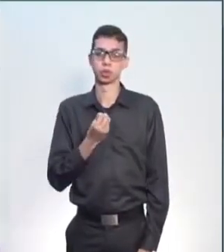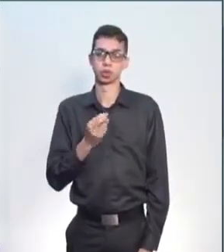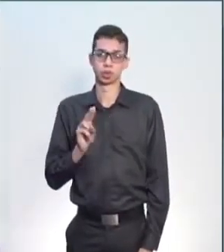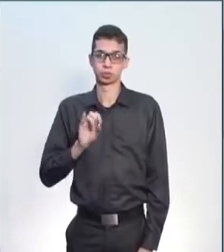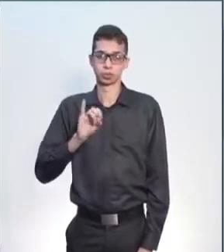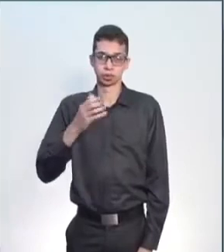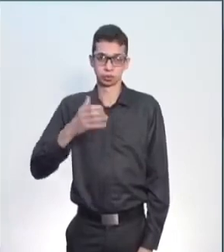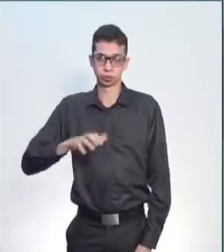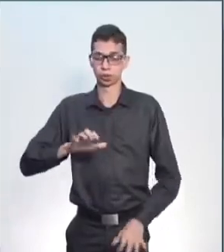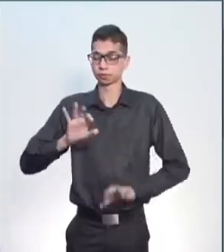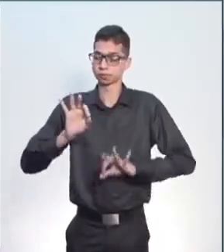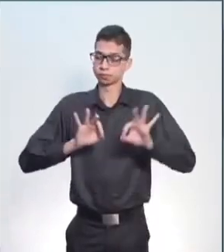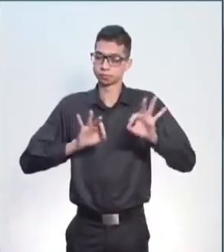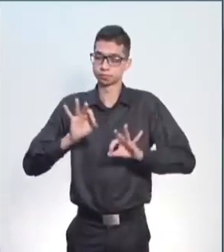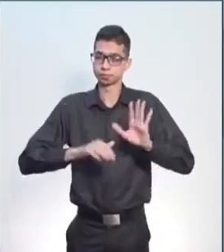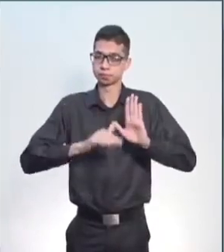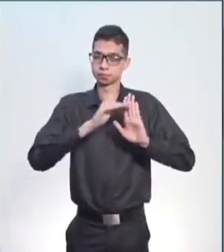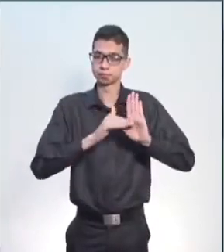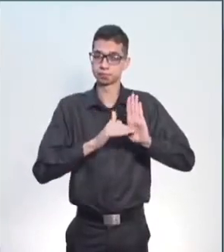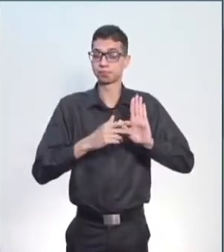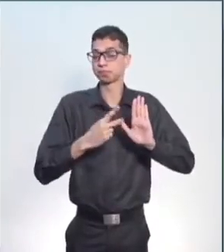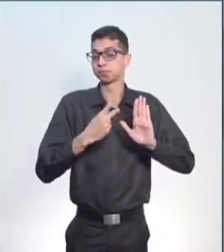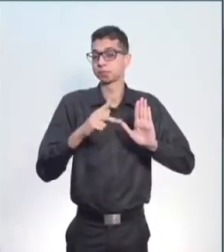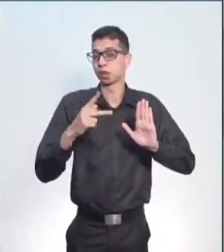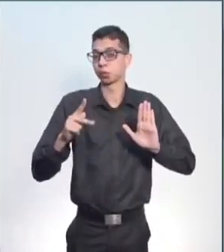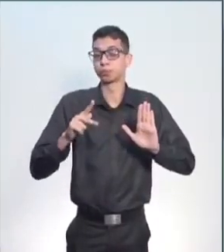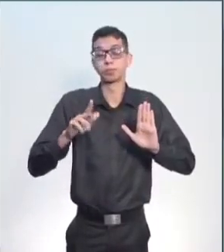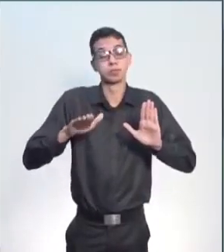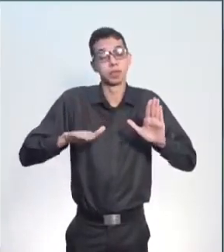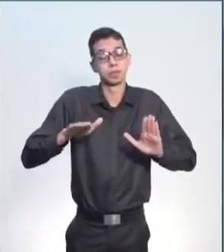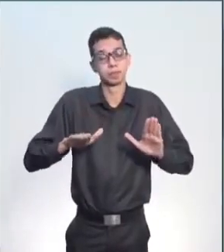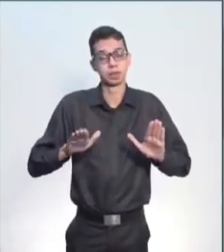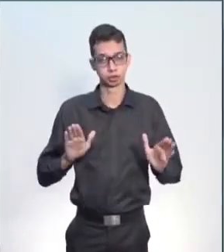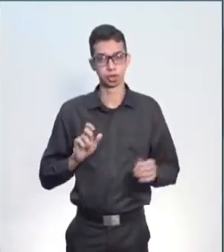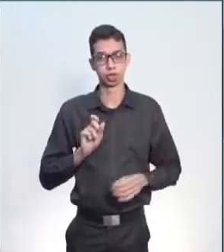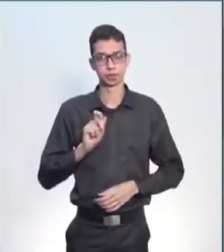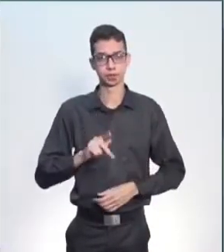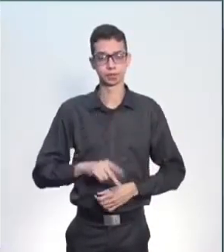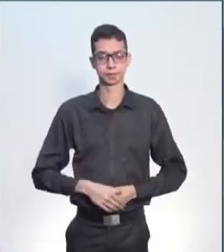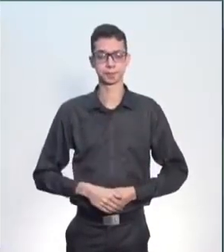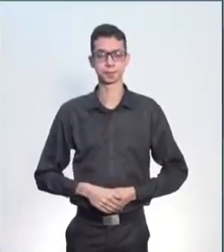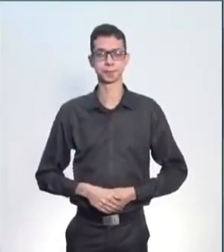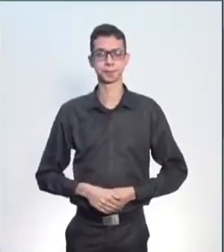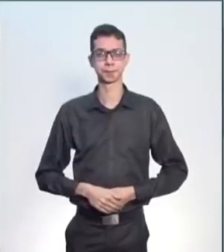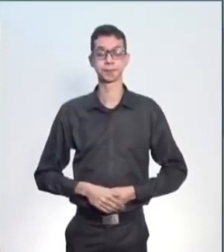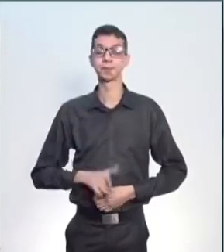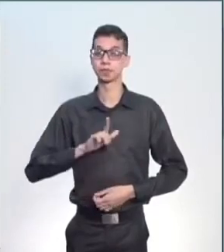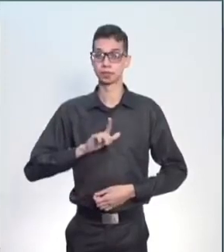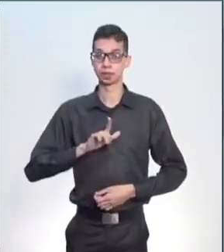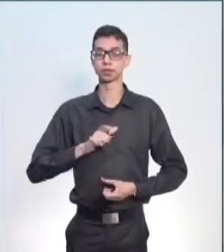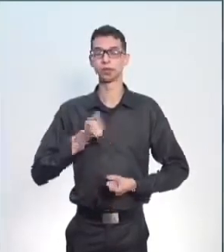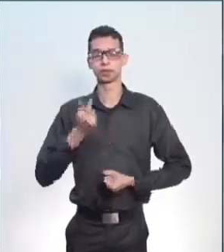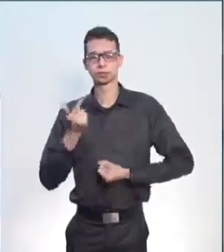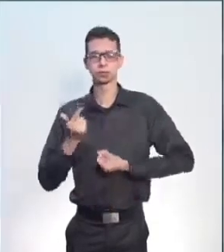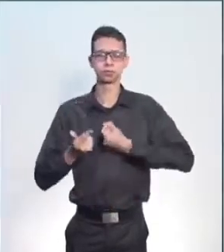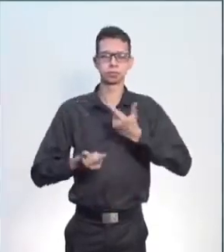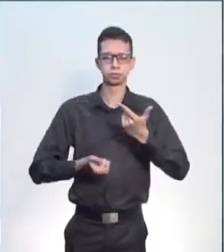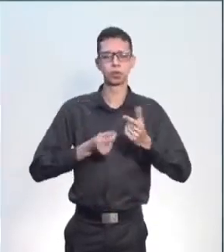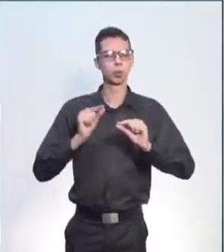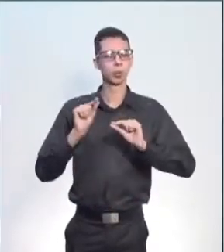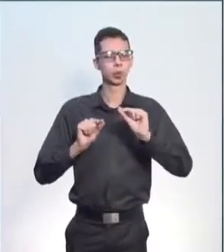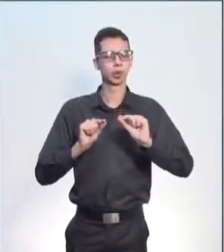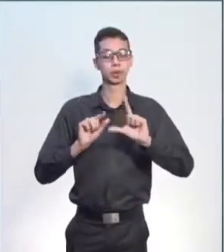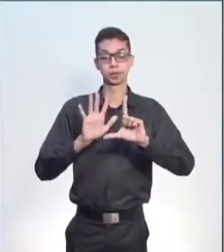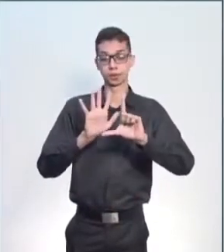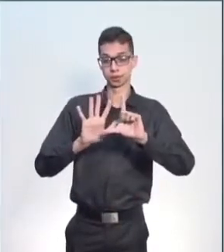do planejamento, certo? Então, vamos lá. Aqui nós temos algumas imagens, né, algumas